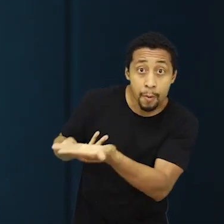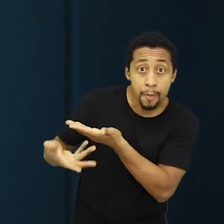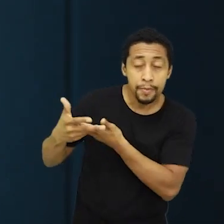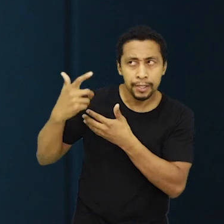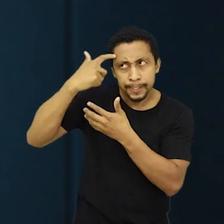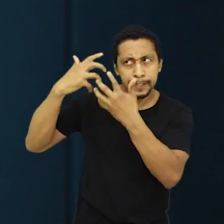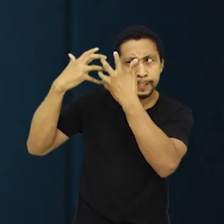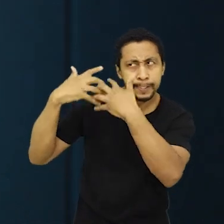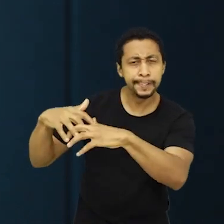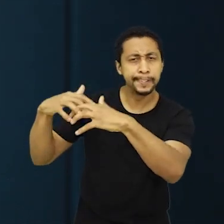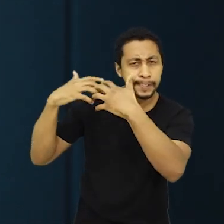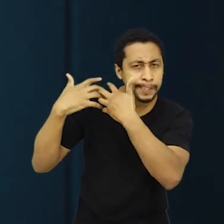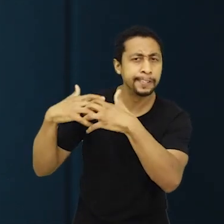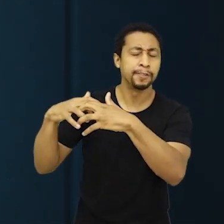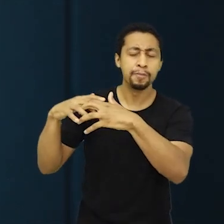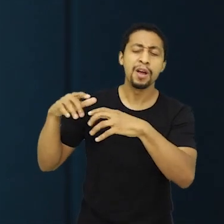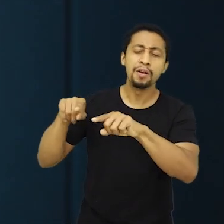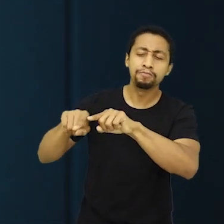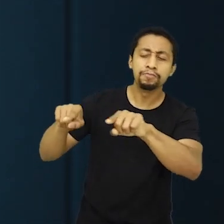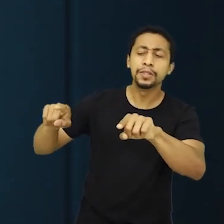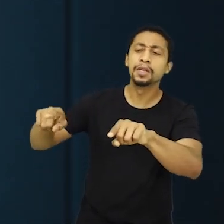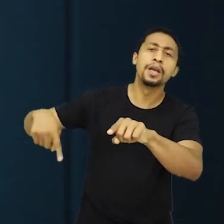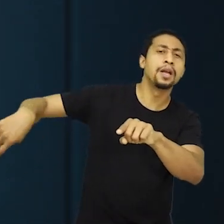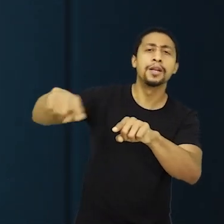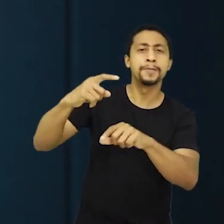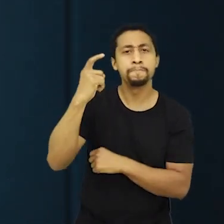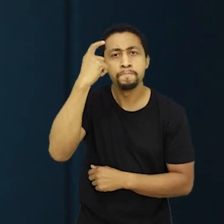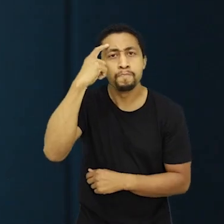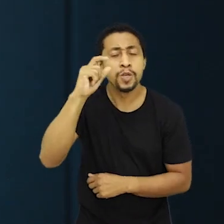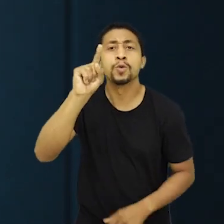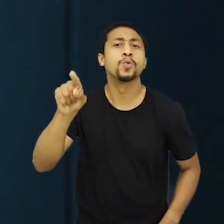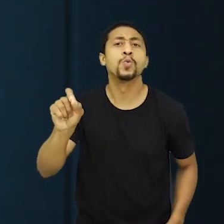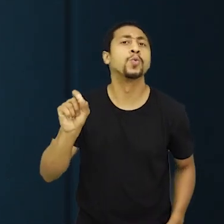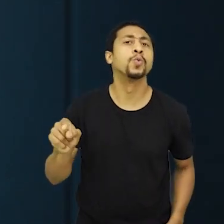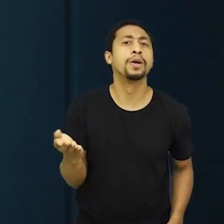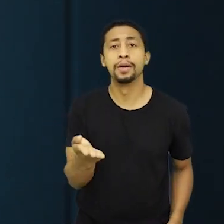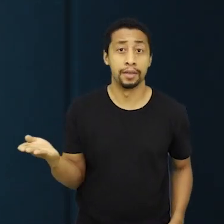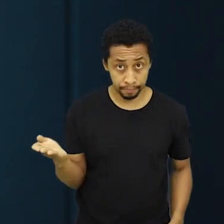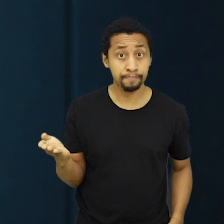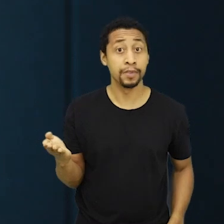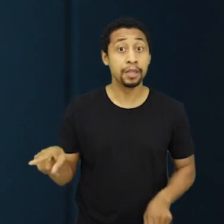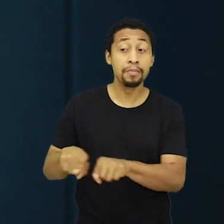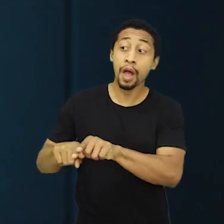elas pensam e como elas acreditam na forma de agir em relação à defesa dos